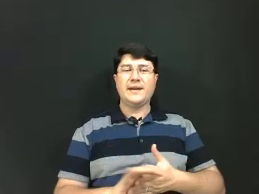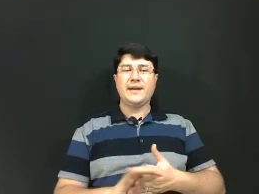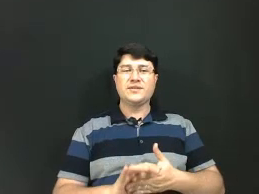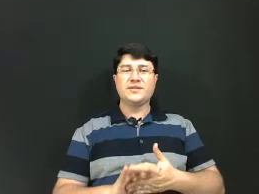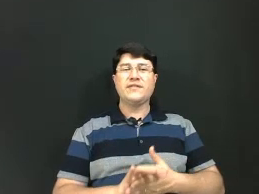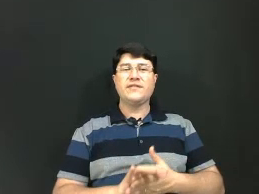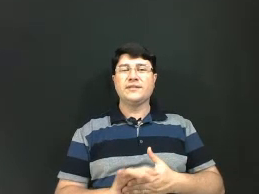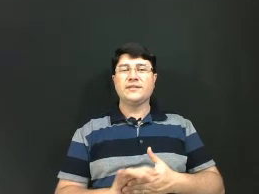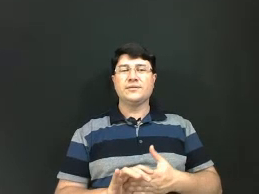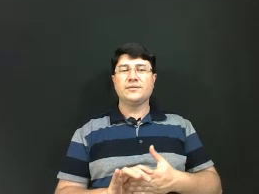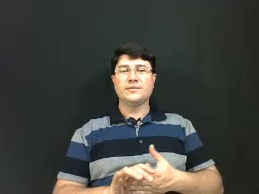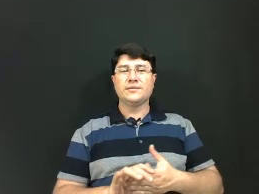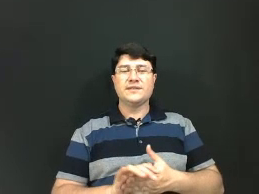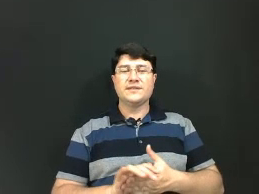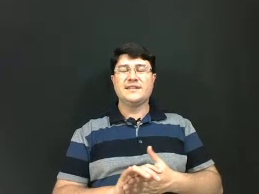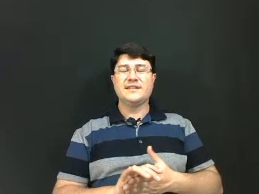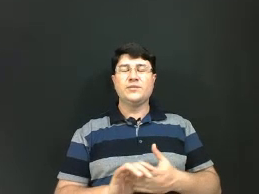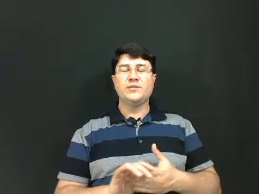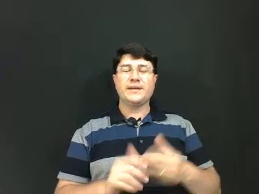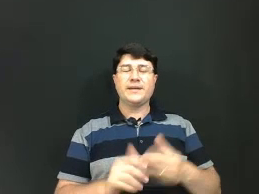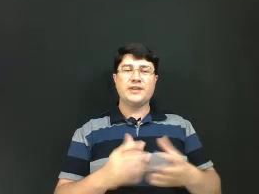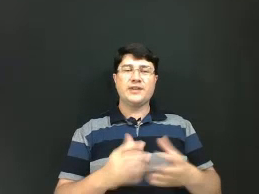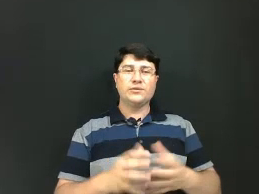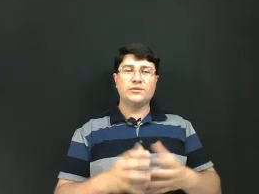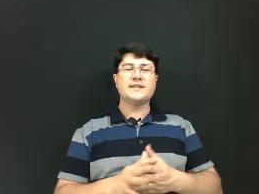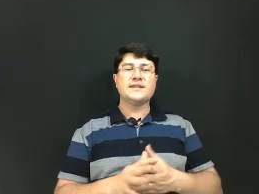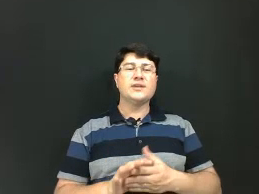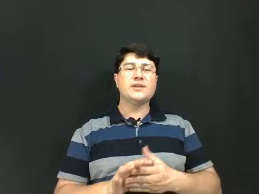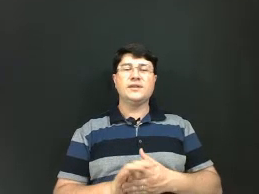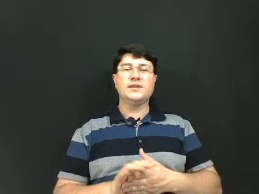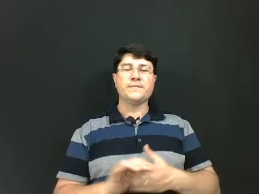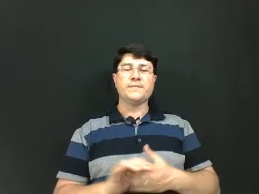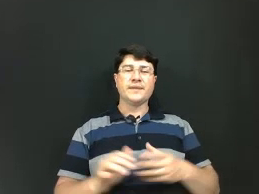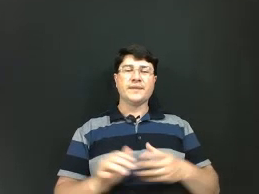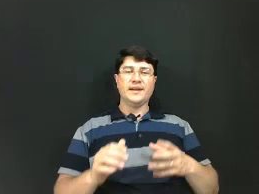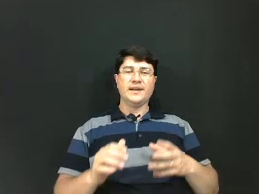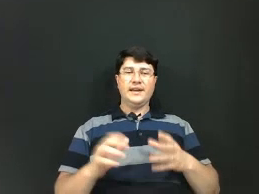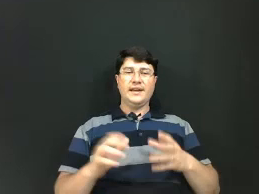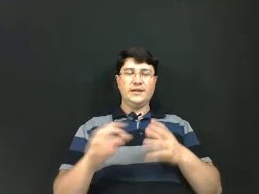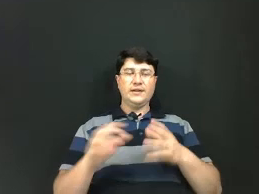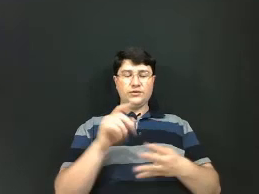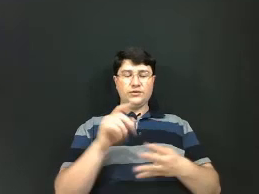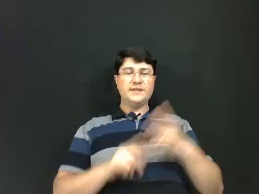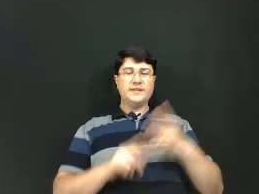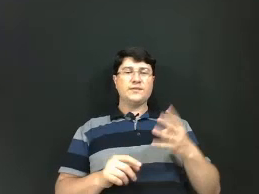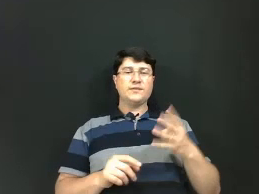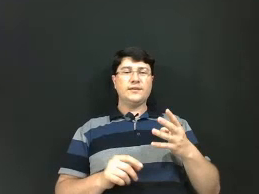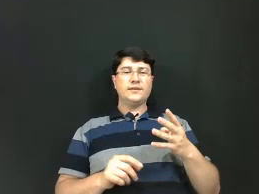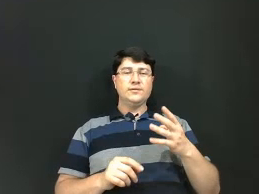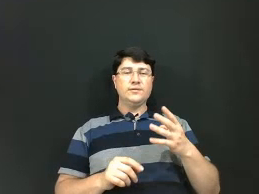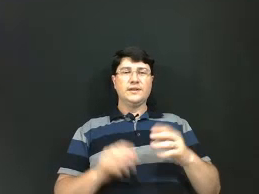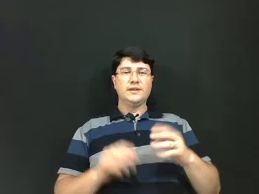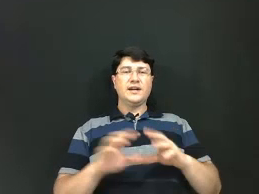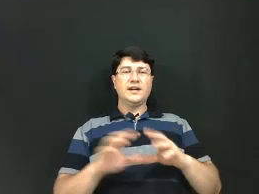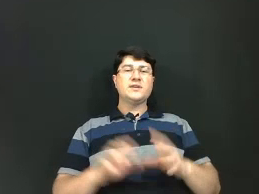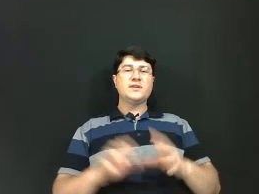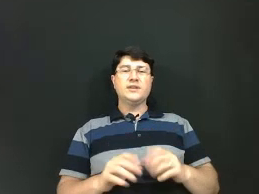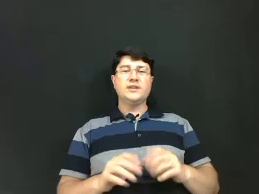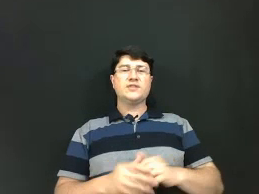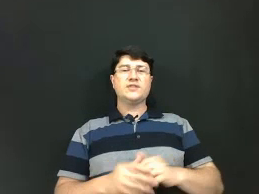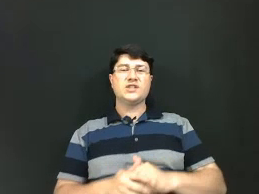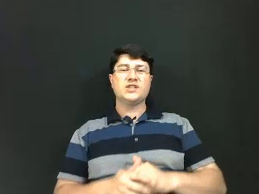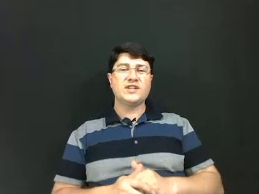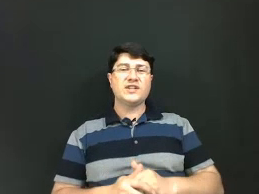É mais um sentido pragmático do que semântico ali. Então, são esses 4